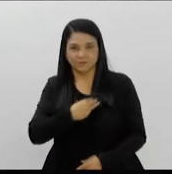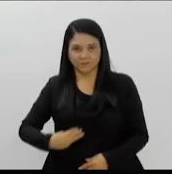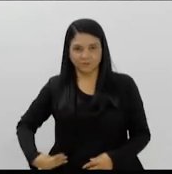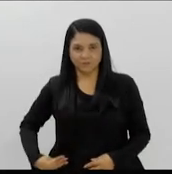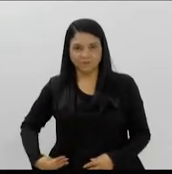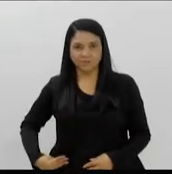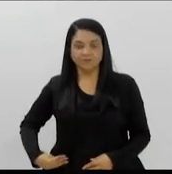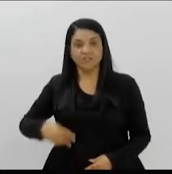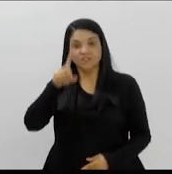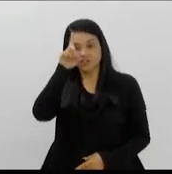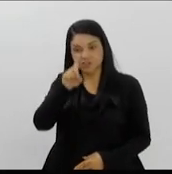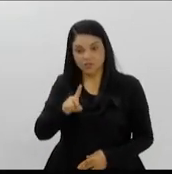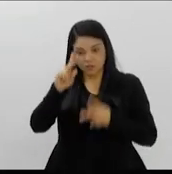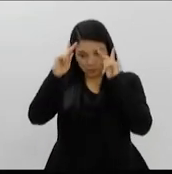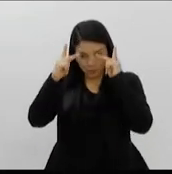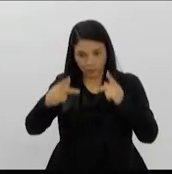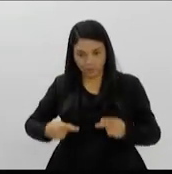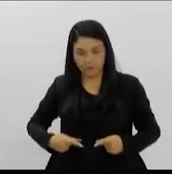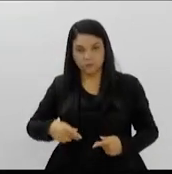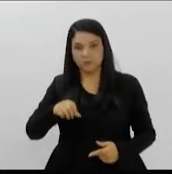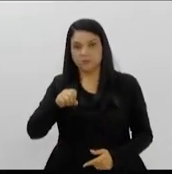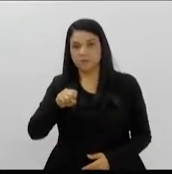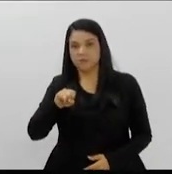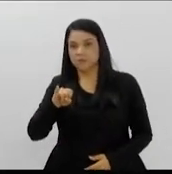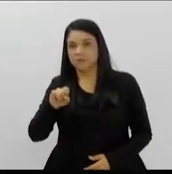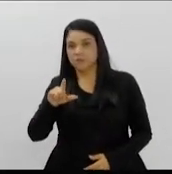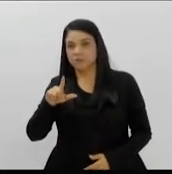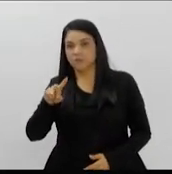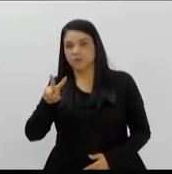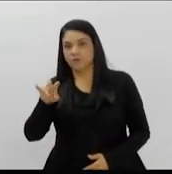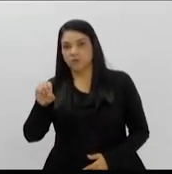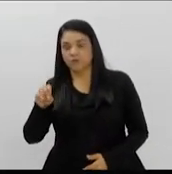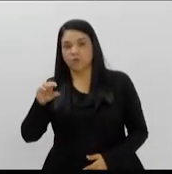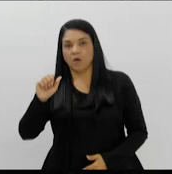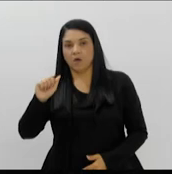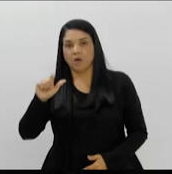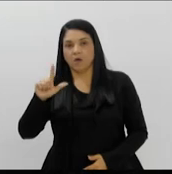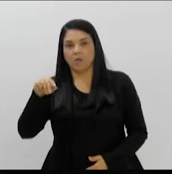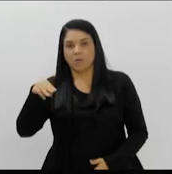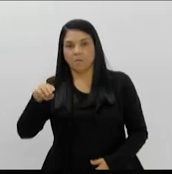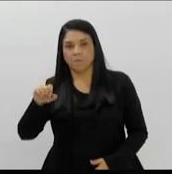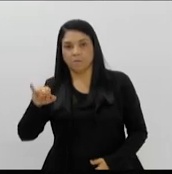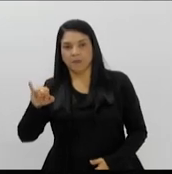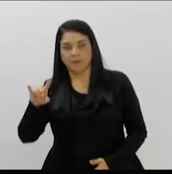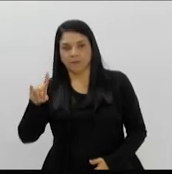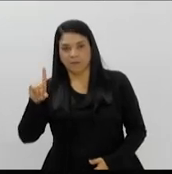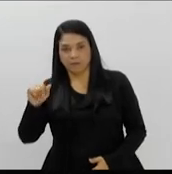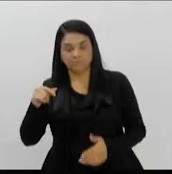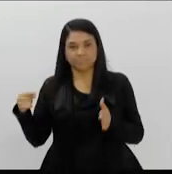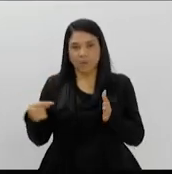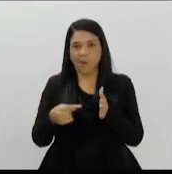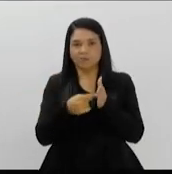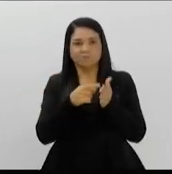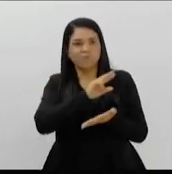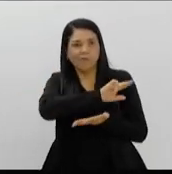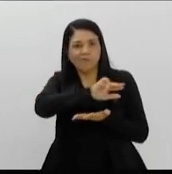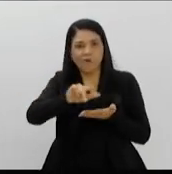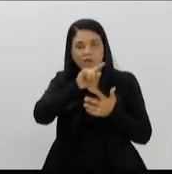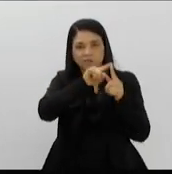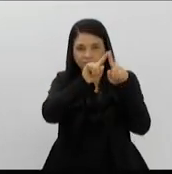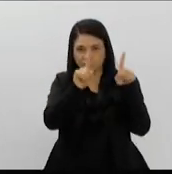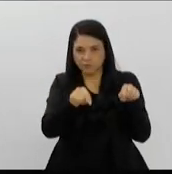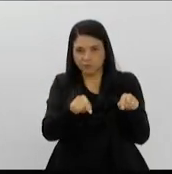de Direitos Humanos, Silvio Almeida, é acusado por diversas servidoras, em especial